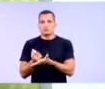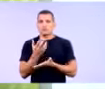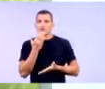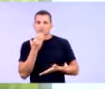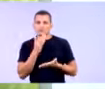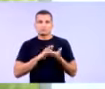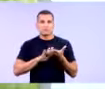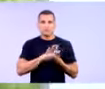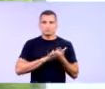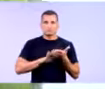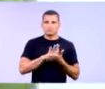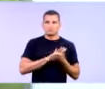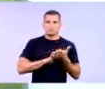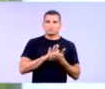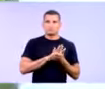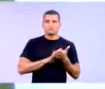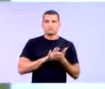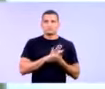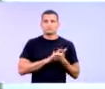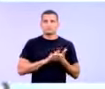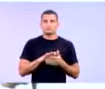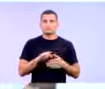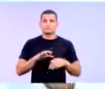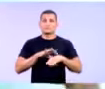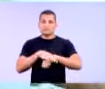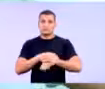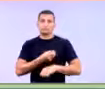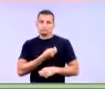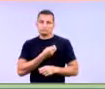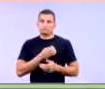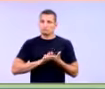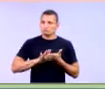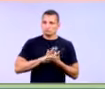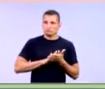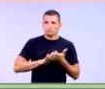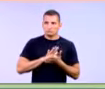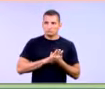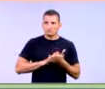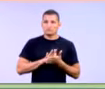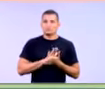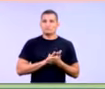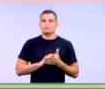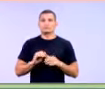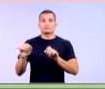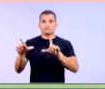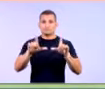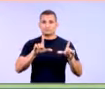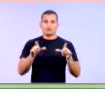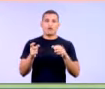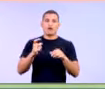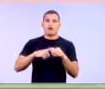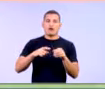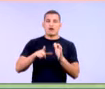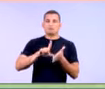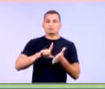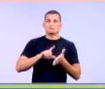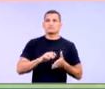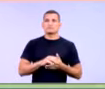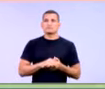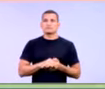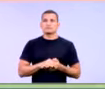nem o seguro de vida. Então, vamos aqui, ó, voltando até aquele slide que eu mostrei para vocês. As setinhas